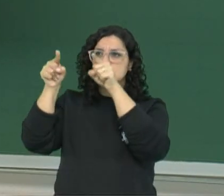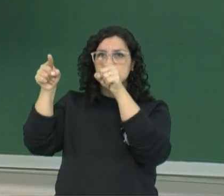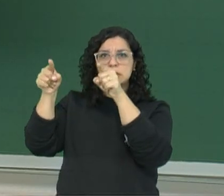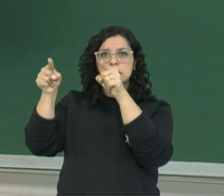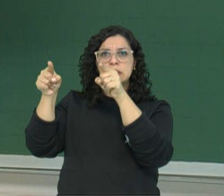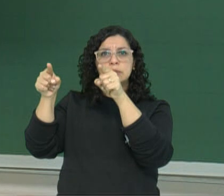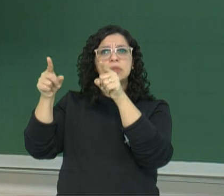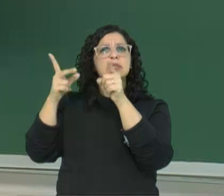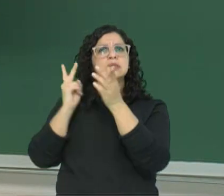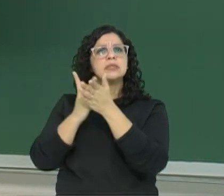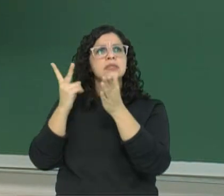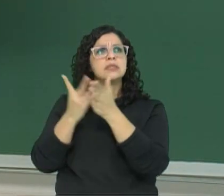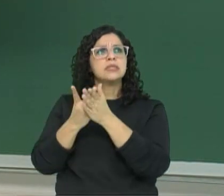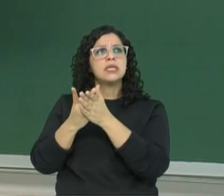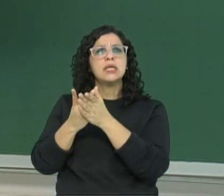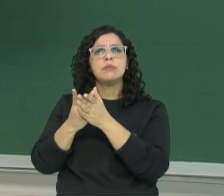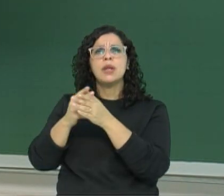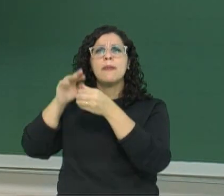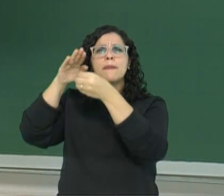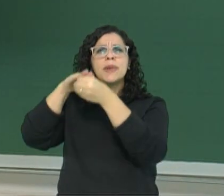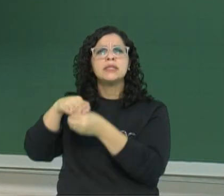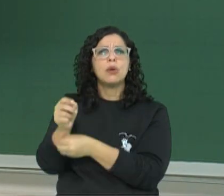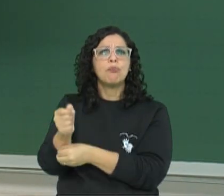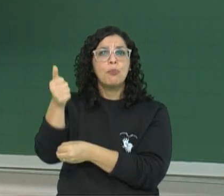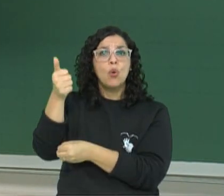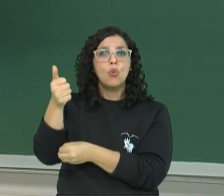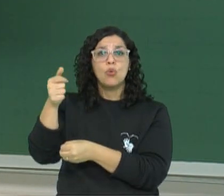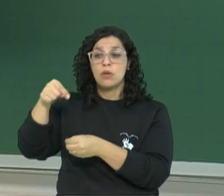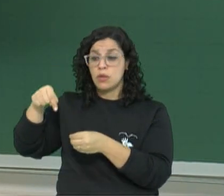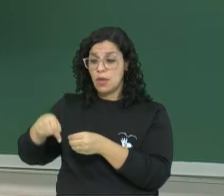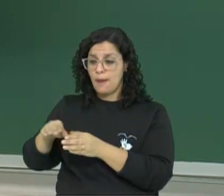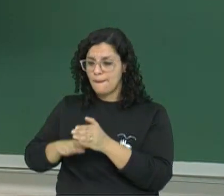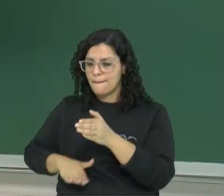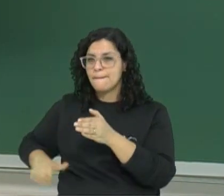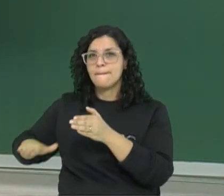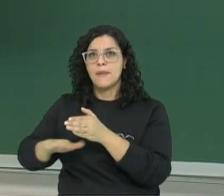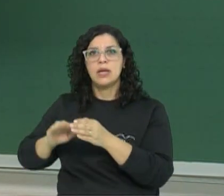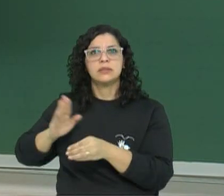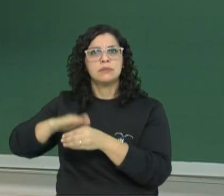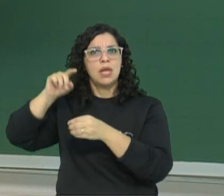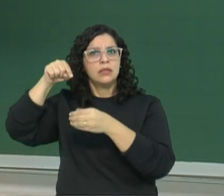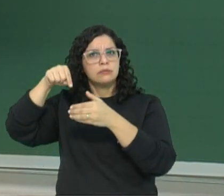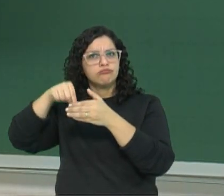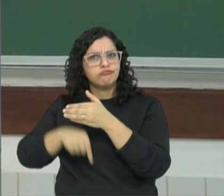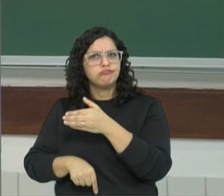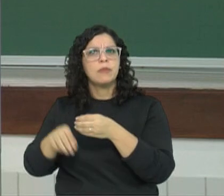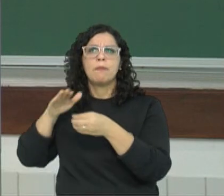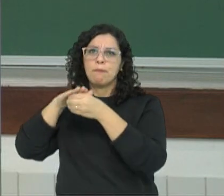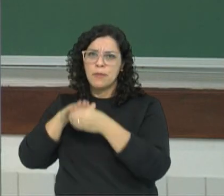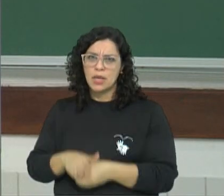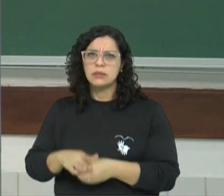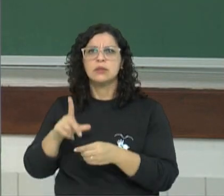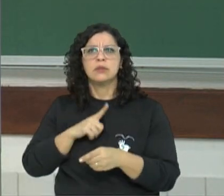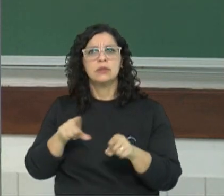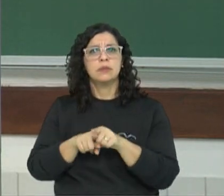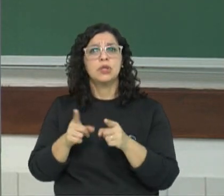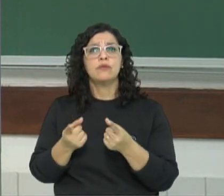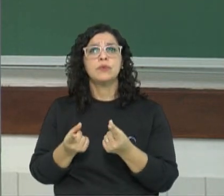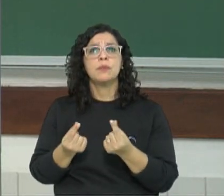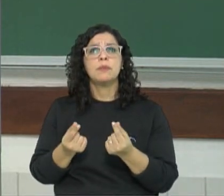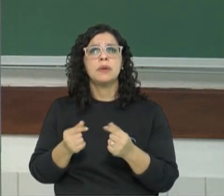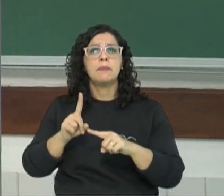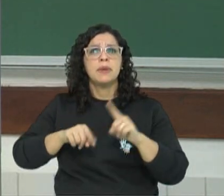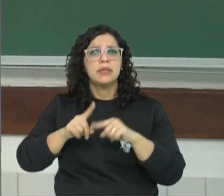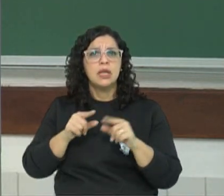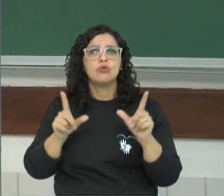superior estará aguentando uma pressão menor do que na parte inferior. E aí vem a questão, né? Como a gente quer economizar